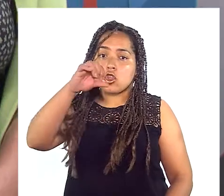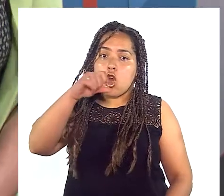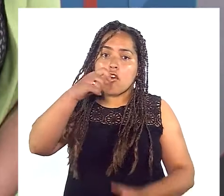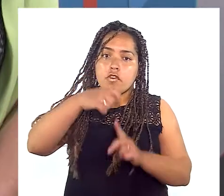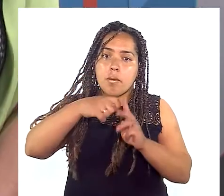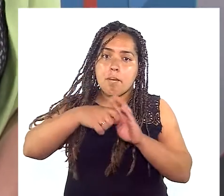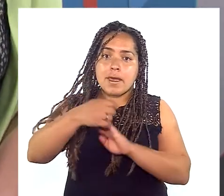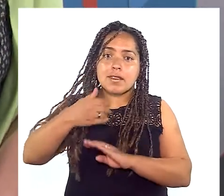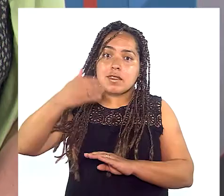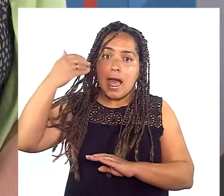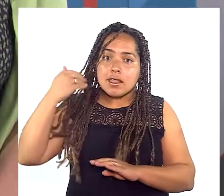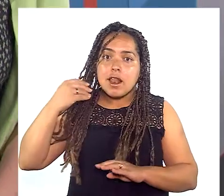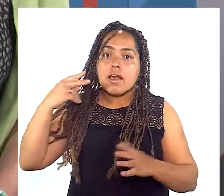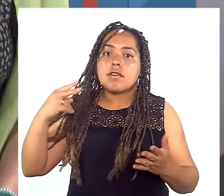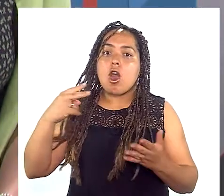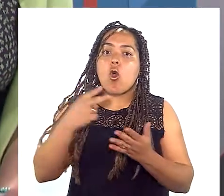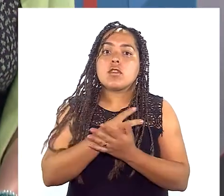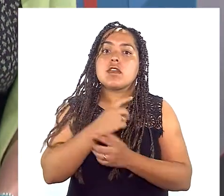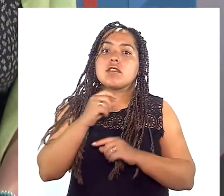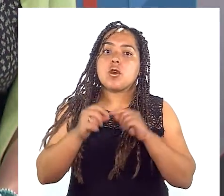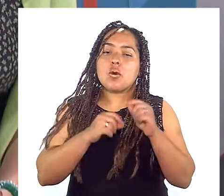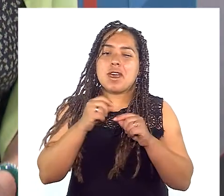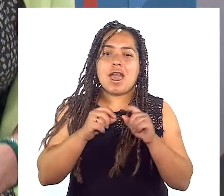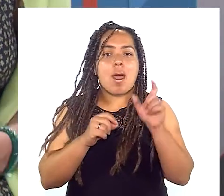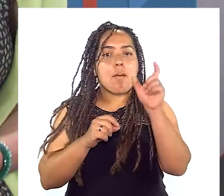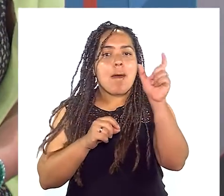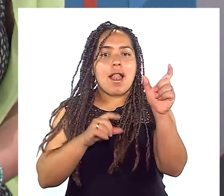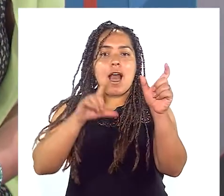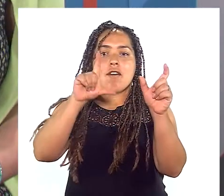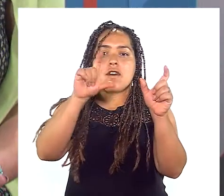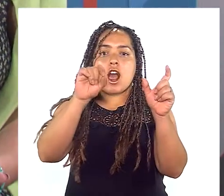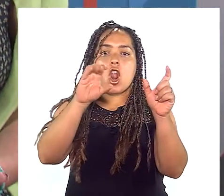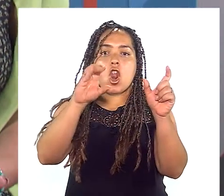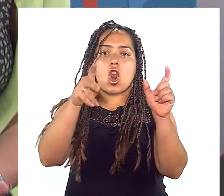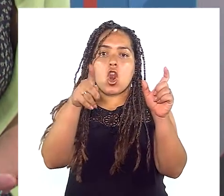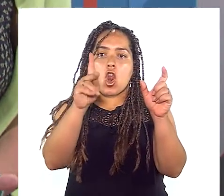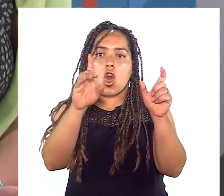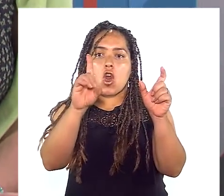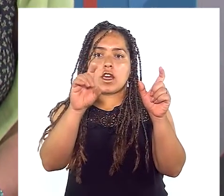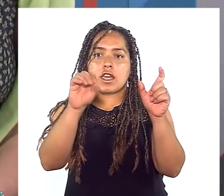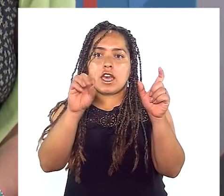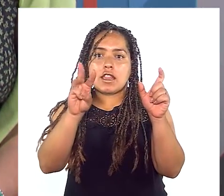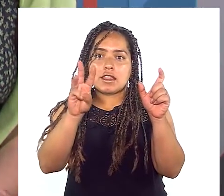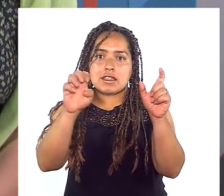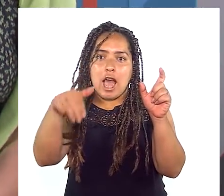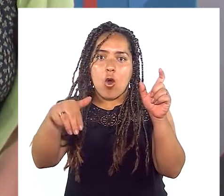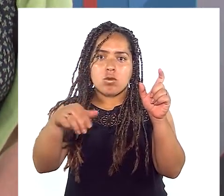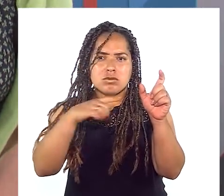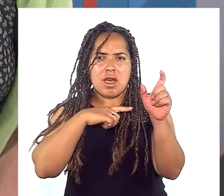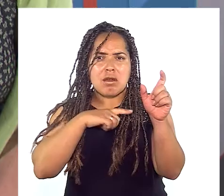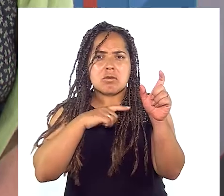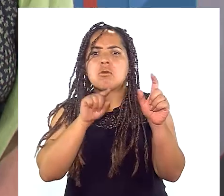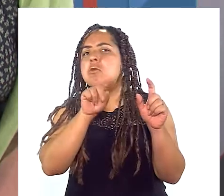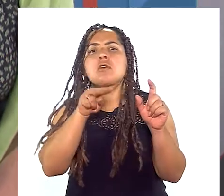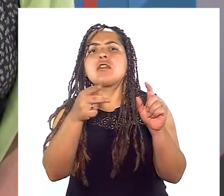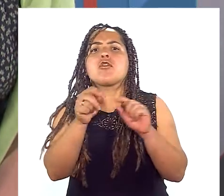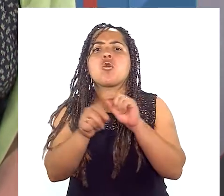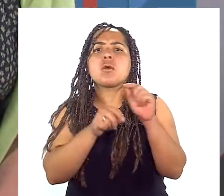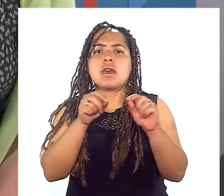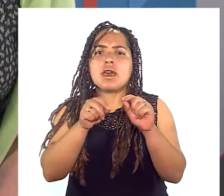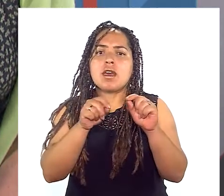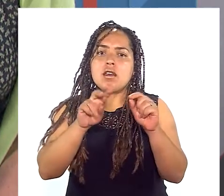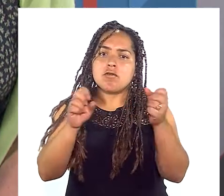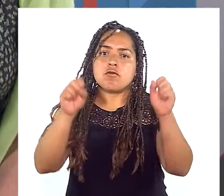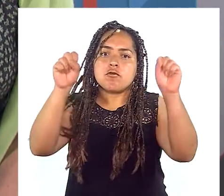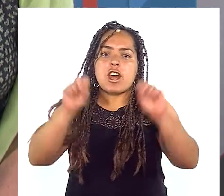Há 9 meses, fomos apresentados a novos termos como lockdown e homeschooling por conta da pandemia, que no momento piora.